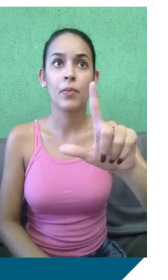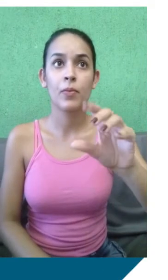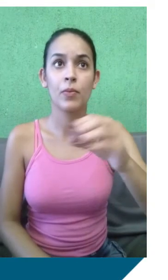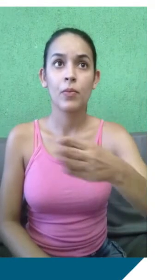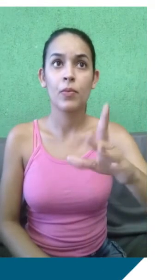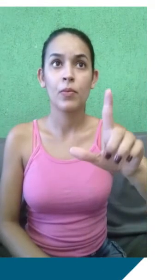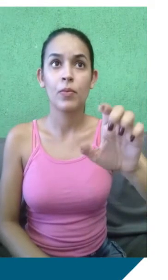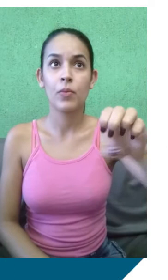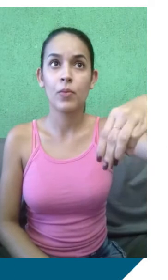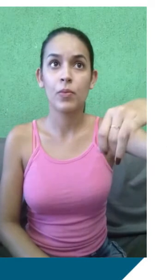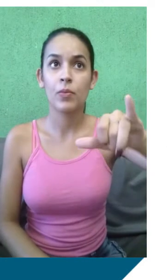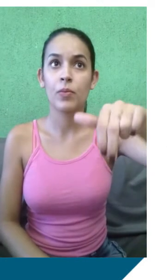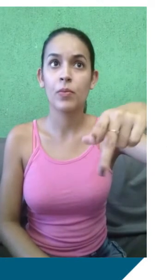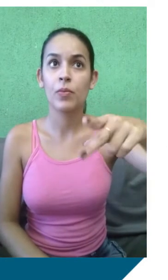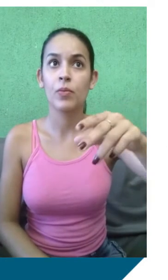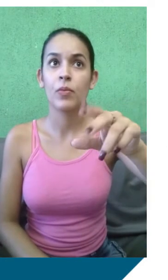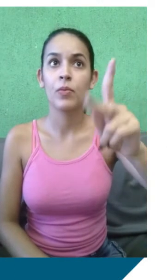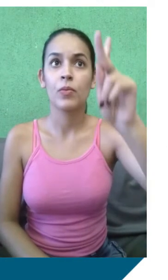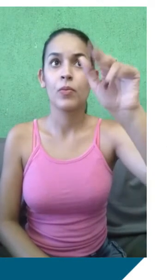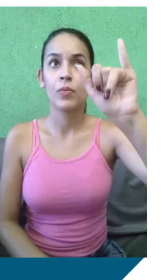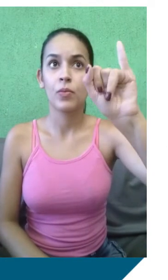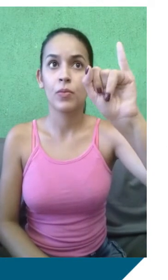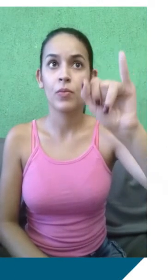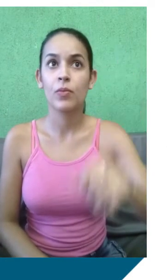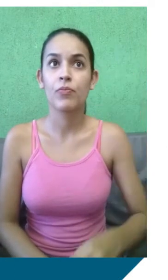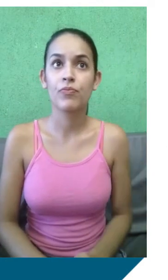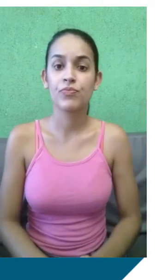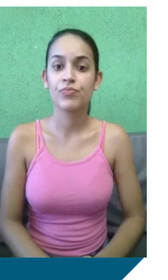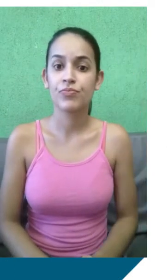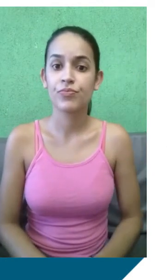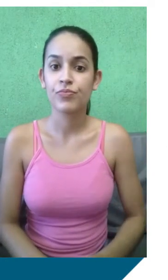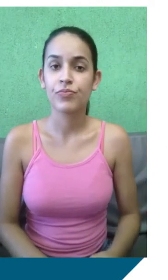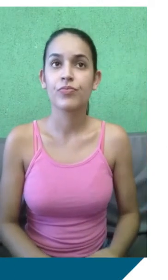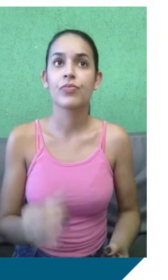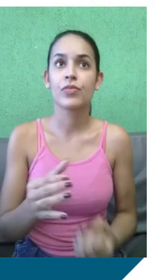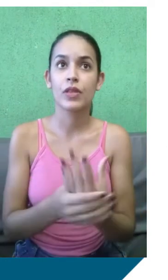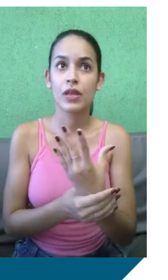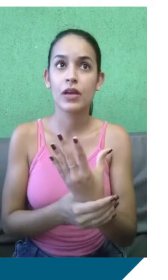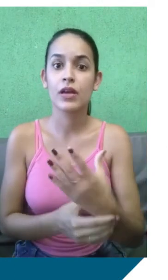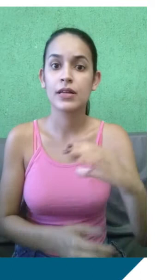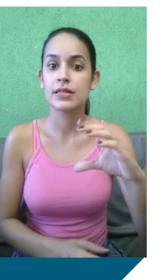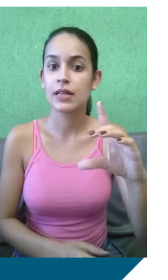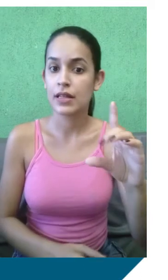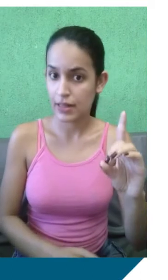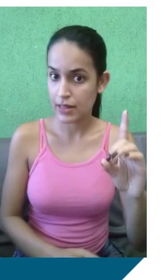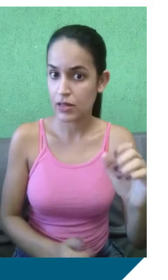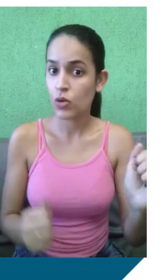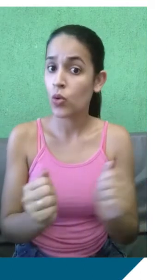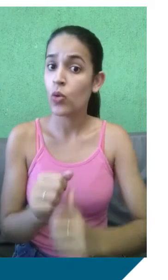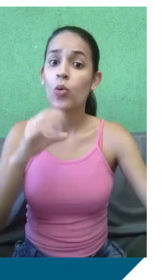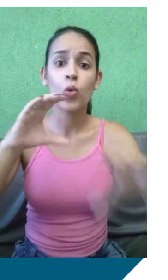Paulo Leminski lança disco com suas canções. Leminski Canções dá novos arranjos a